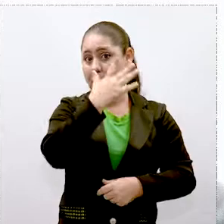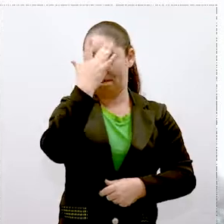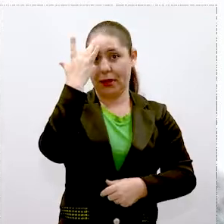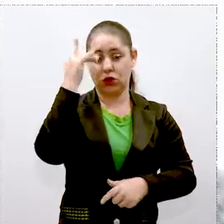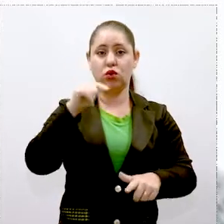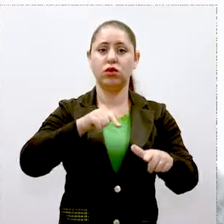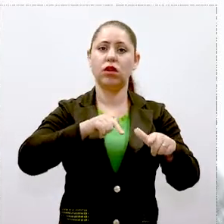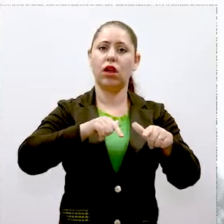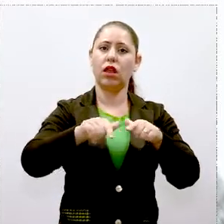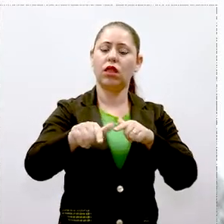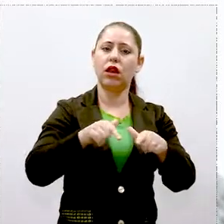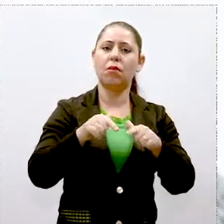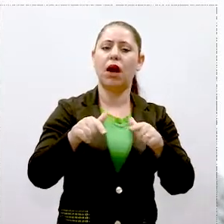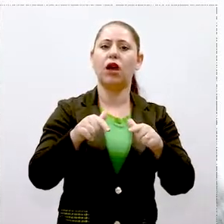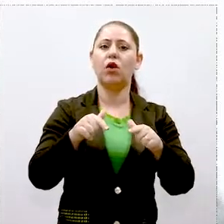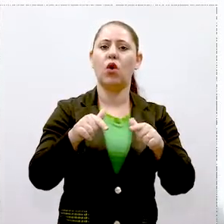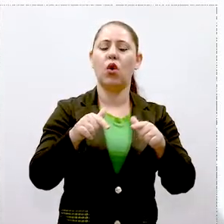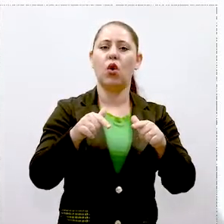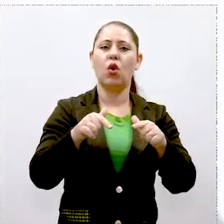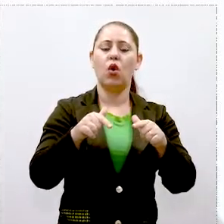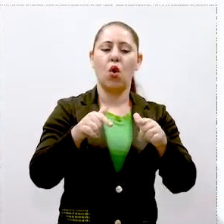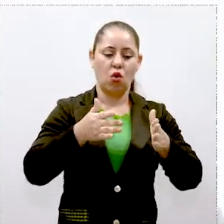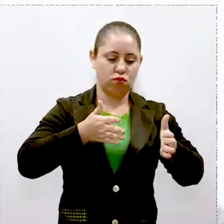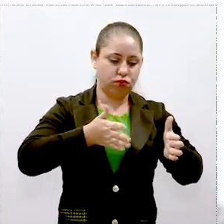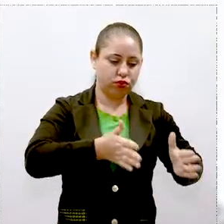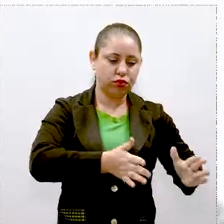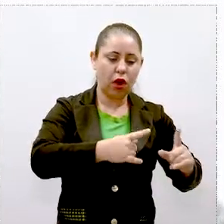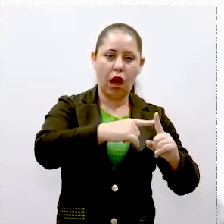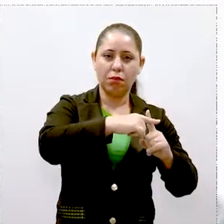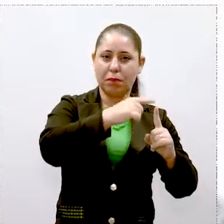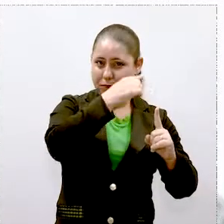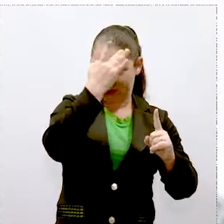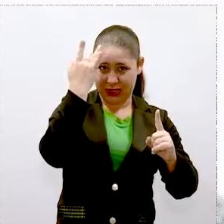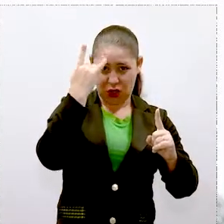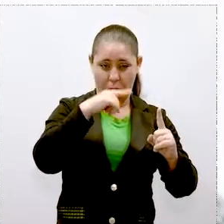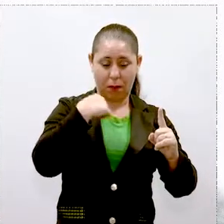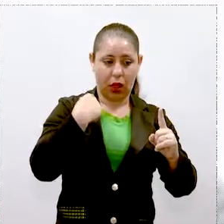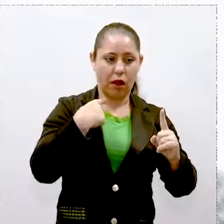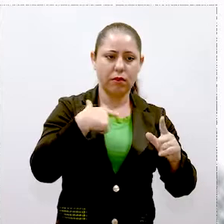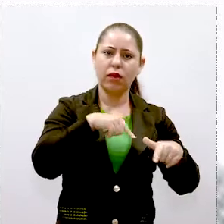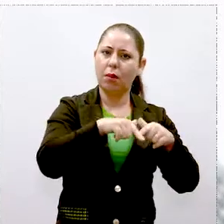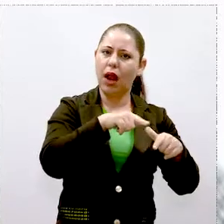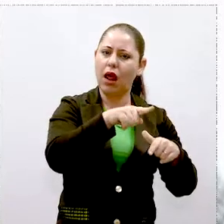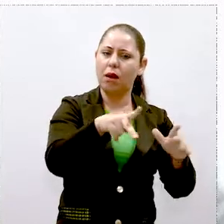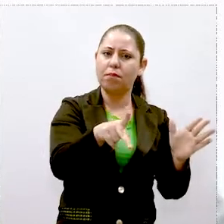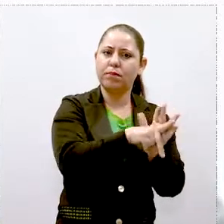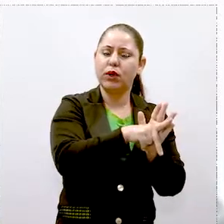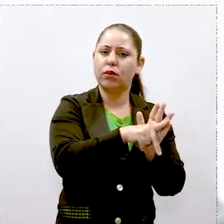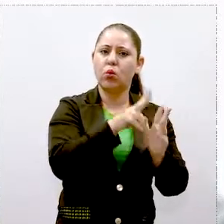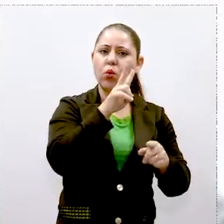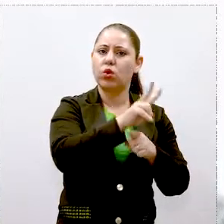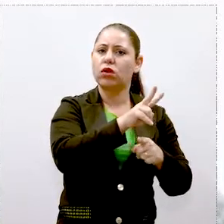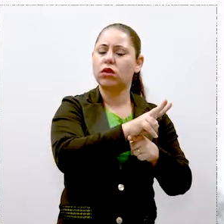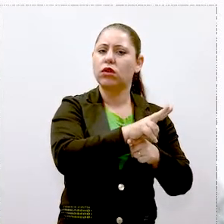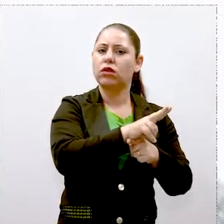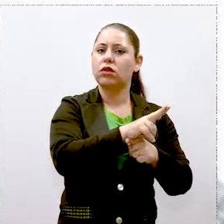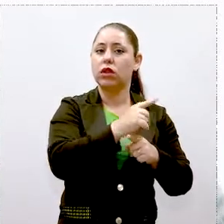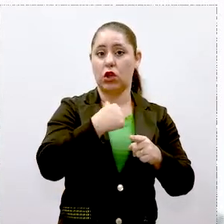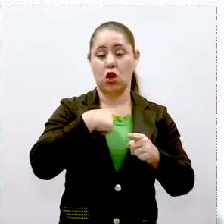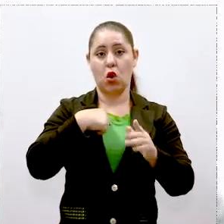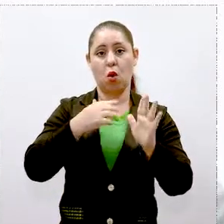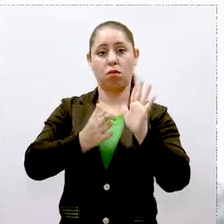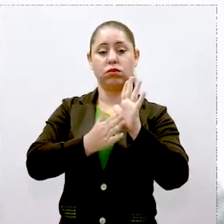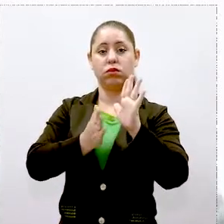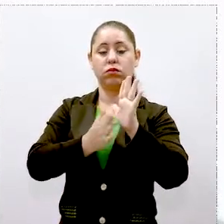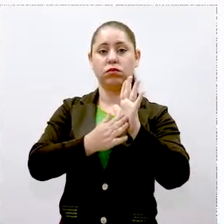daquelas pessoas que trabalham nos cemitérios, não é? E também eu mesmo sou autor de um projeto